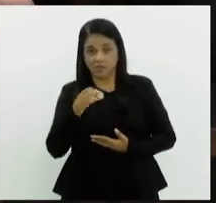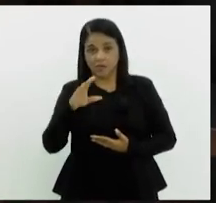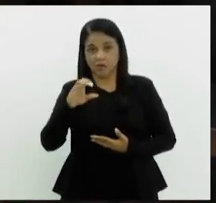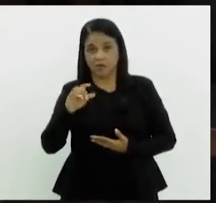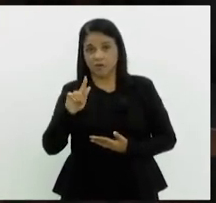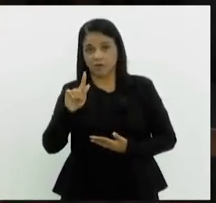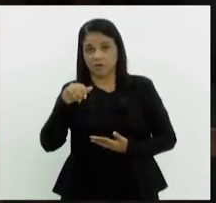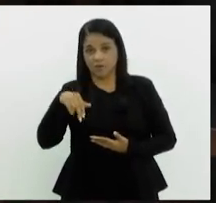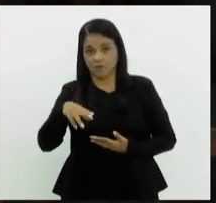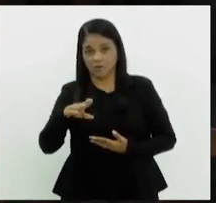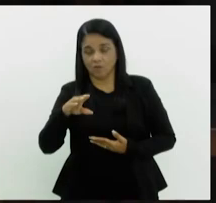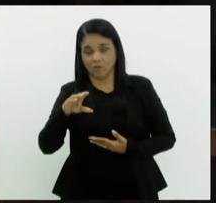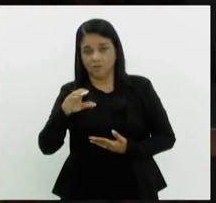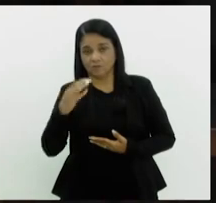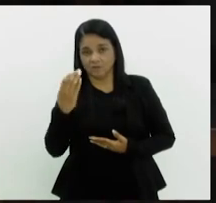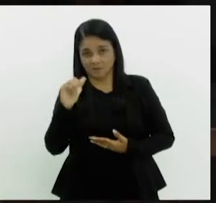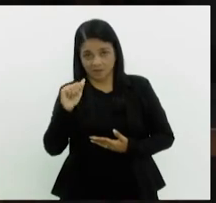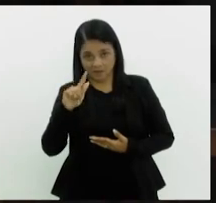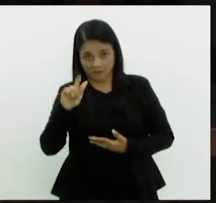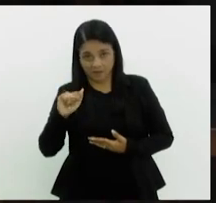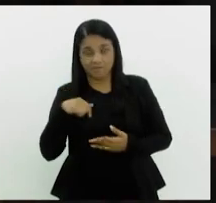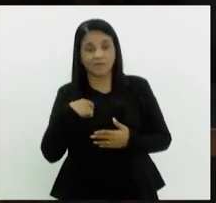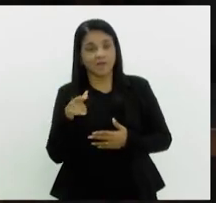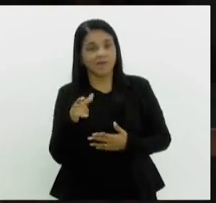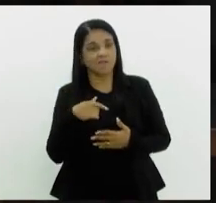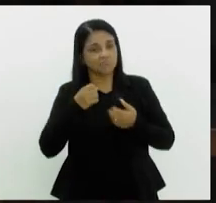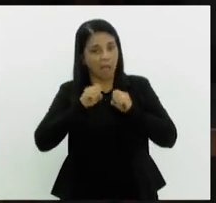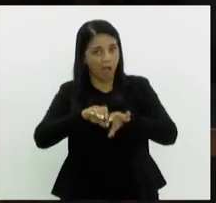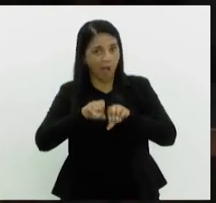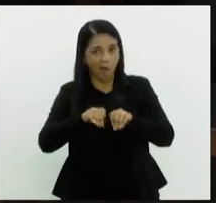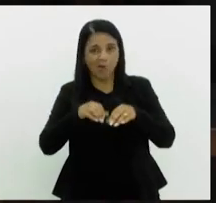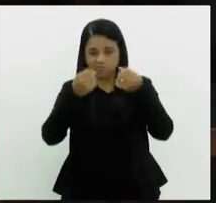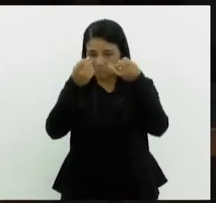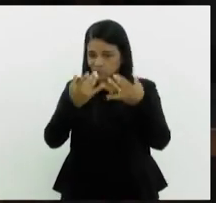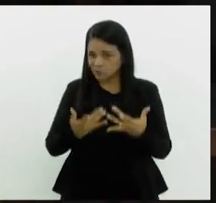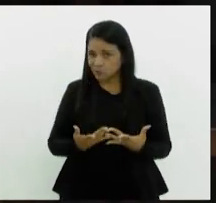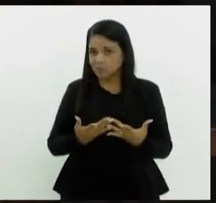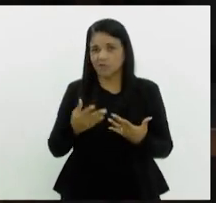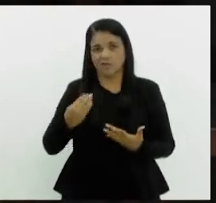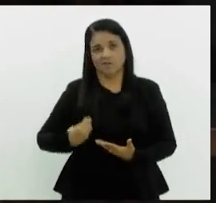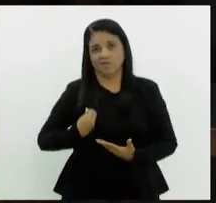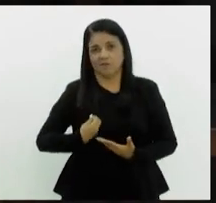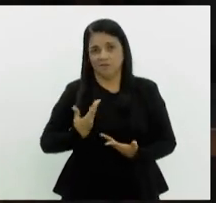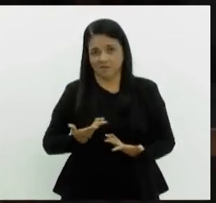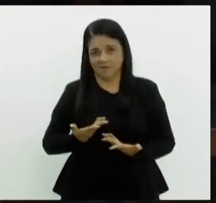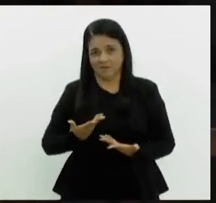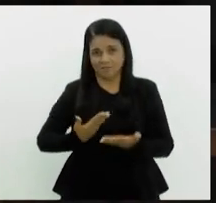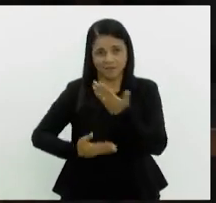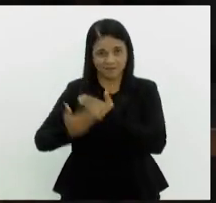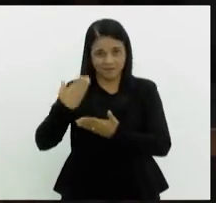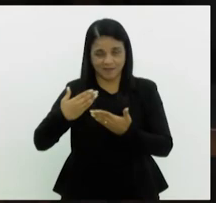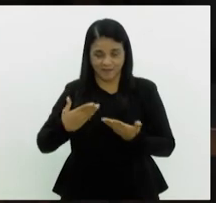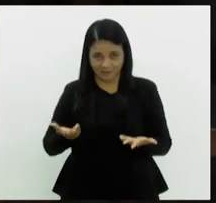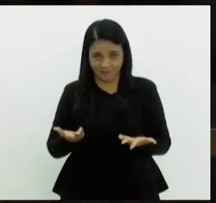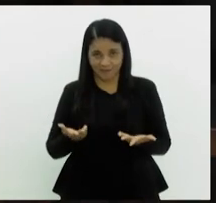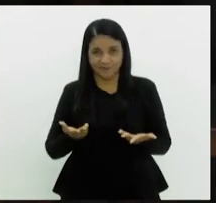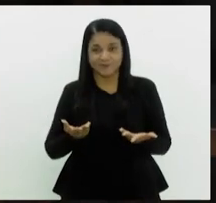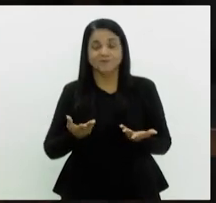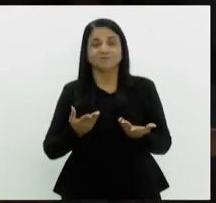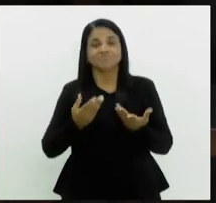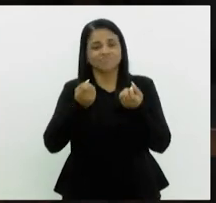Gonzaga. É por isso que a gente ama tanto essa mulher e que a gente sabe da importância, vereadora